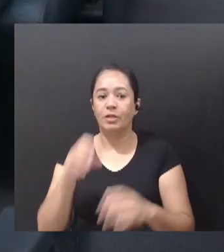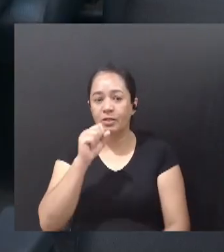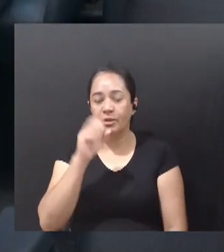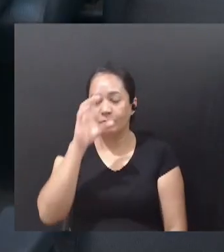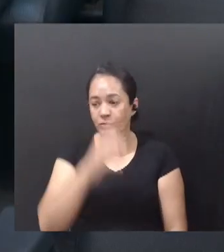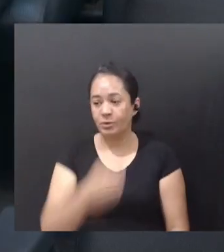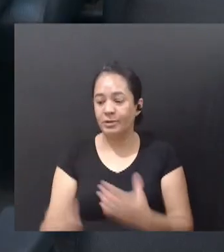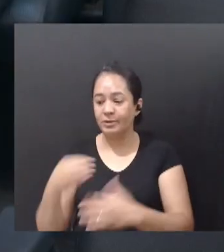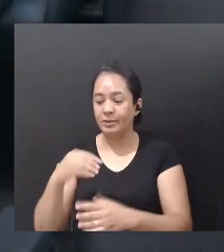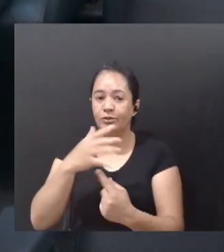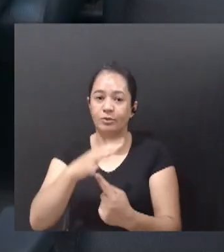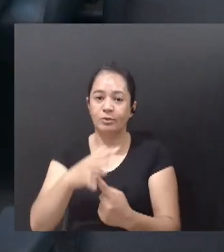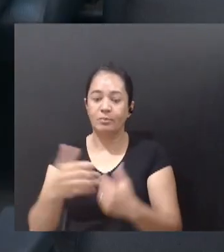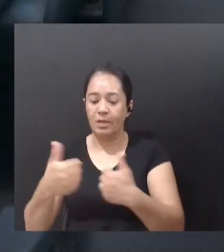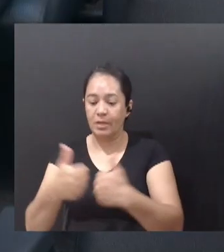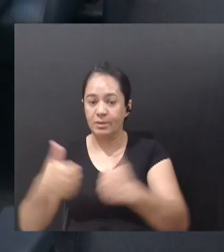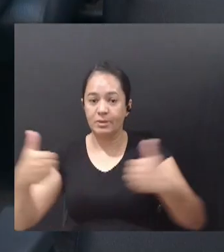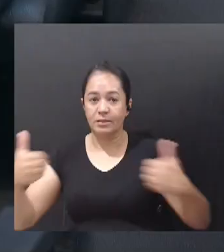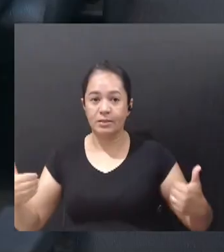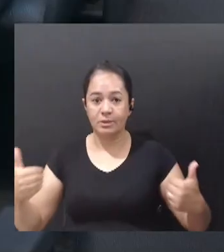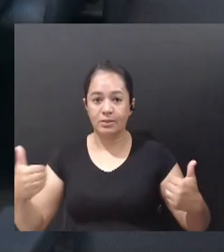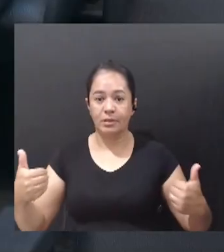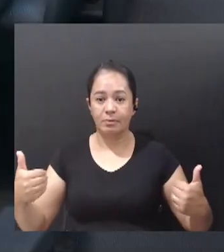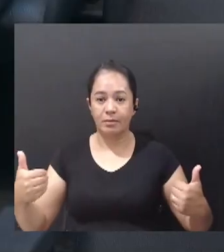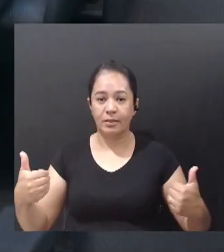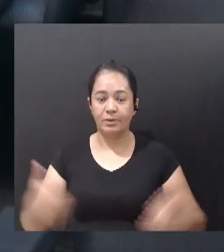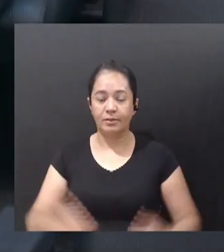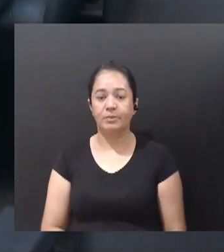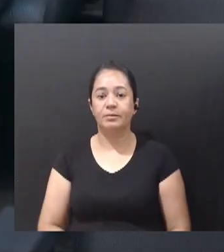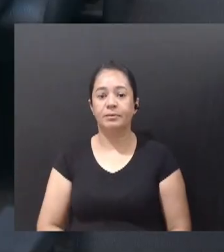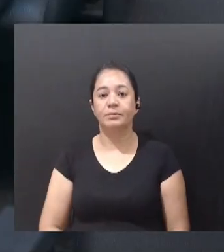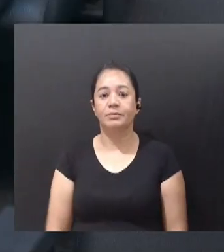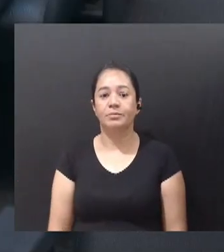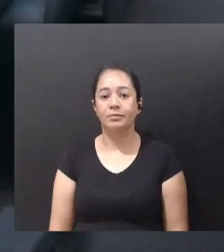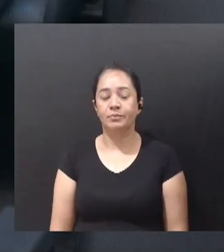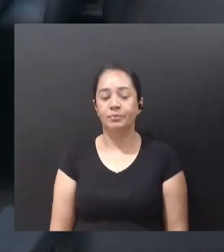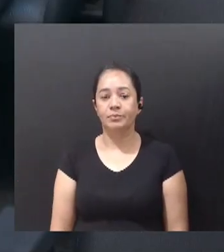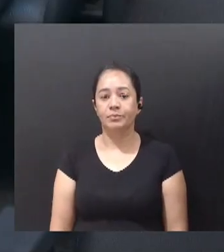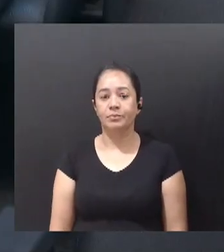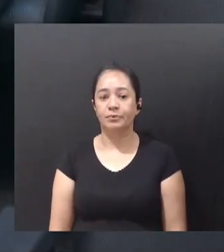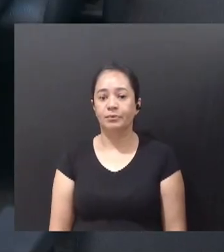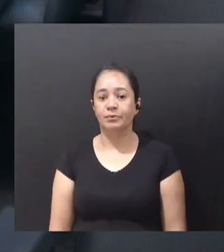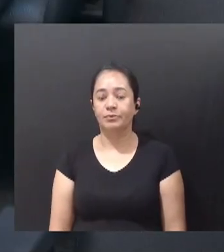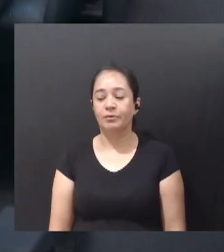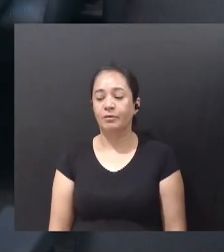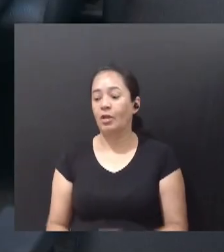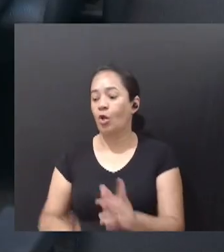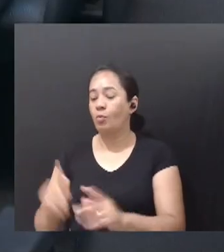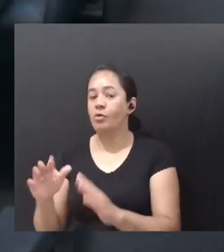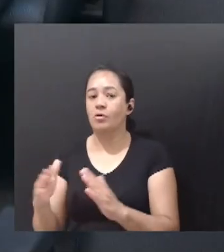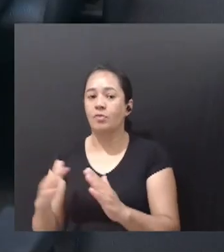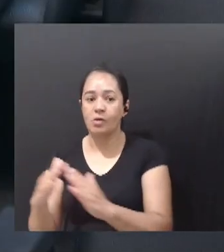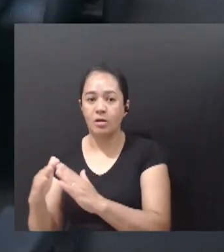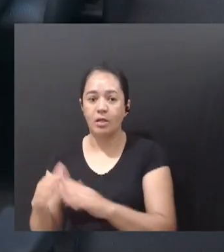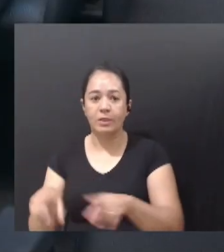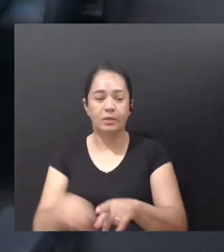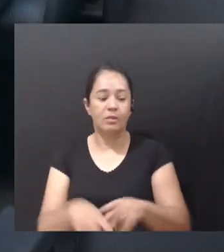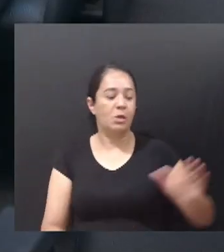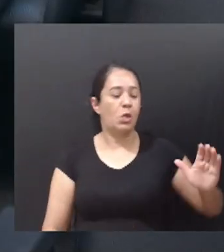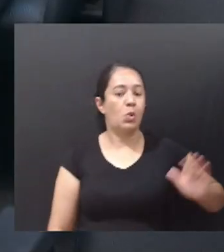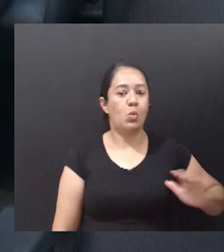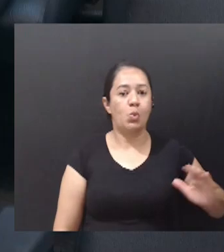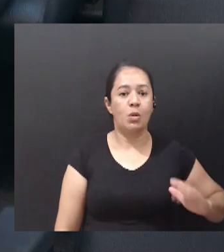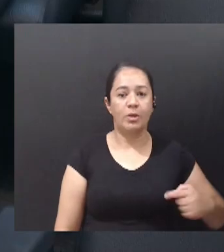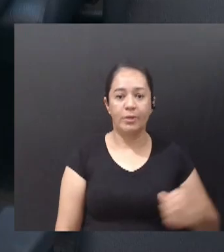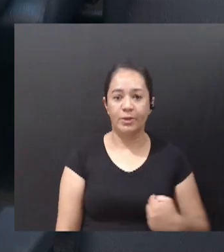uma separação de classe, né, entre o pessoal da periferia e os playboys, no qual eu